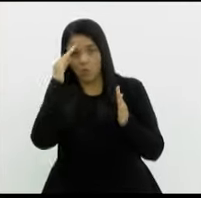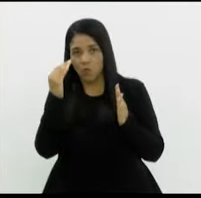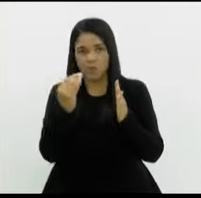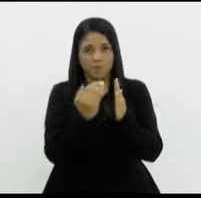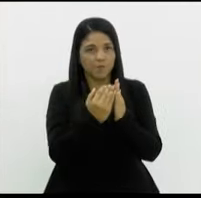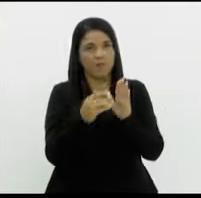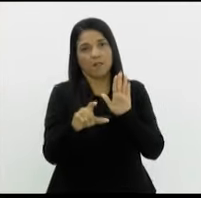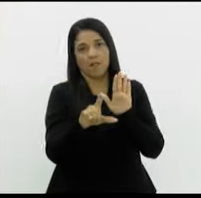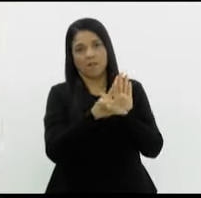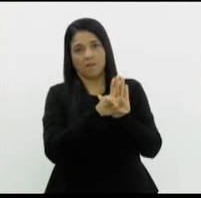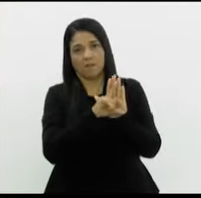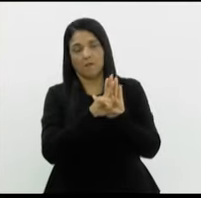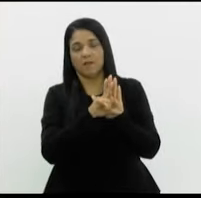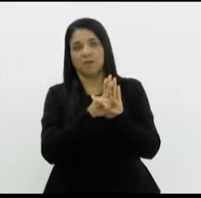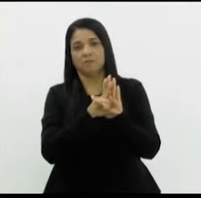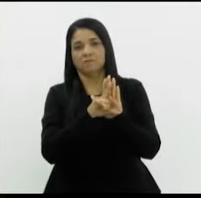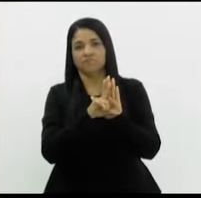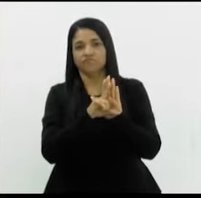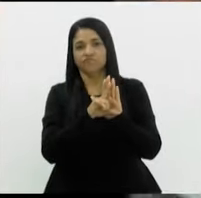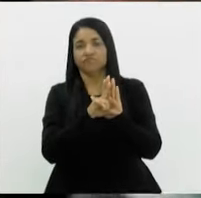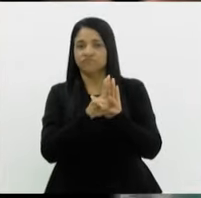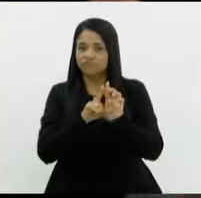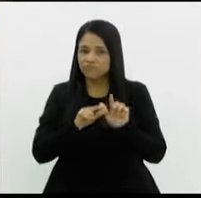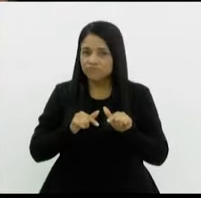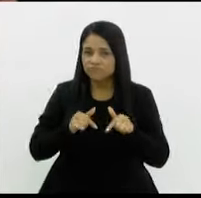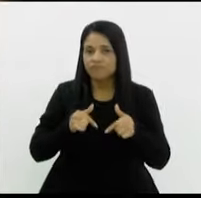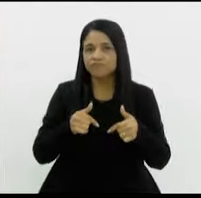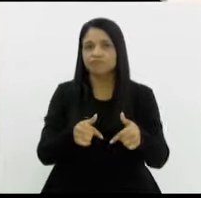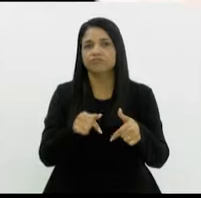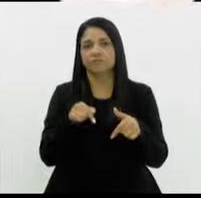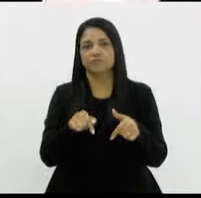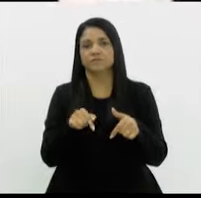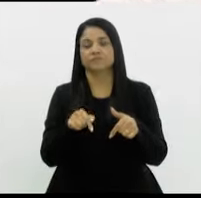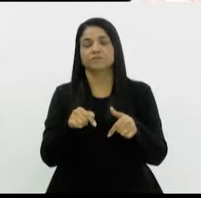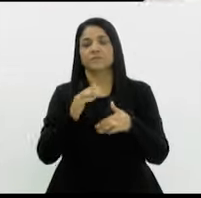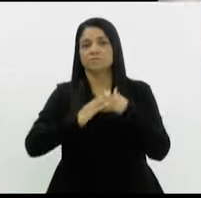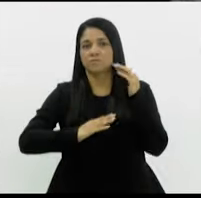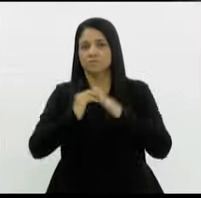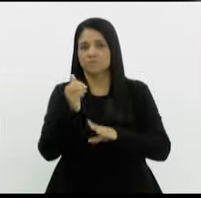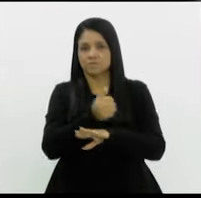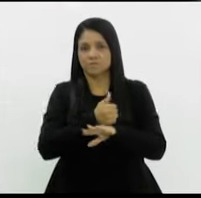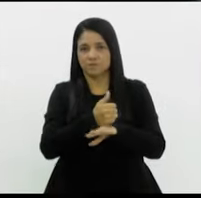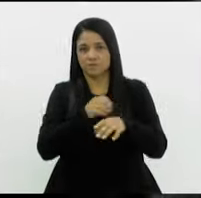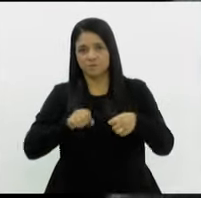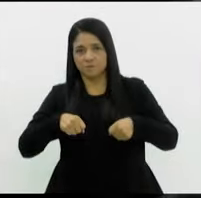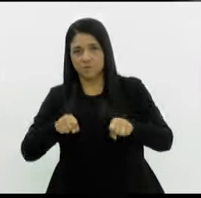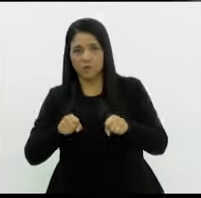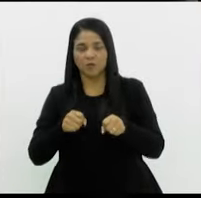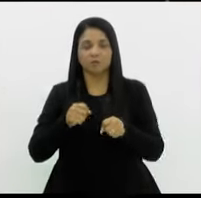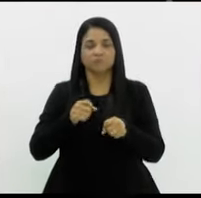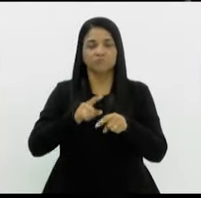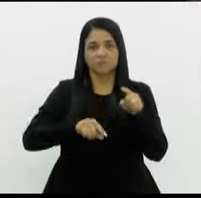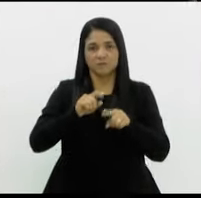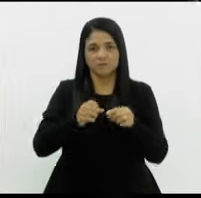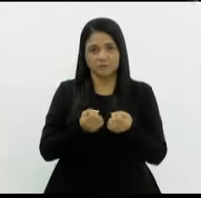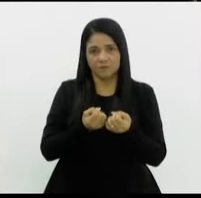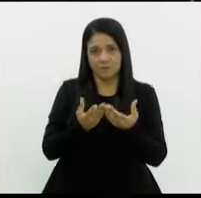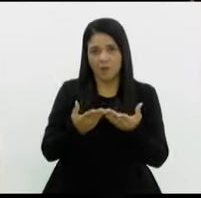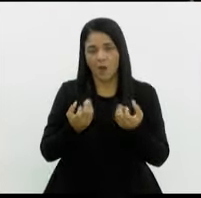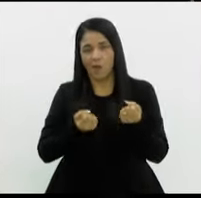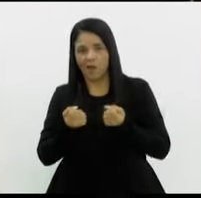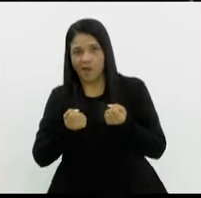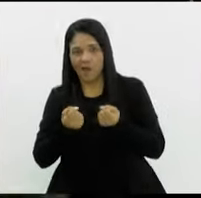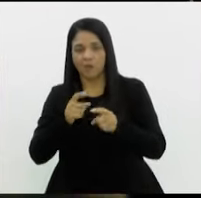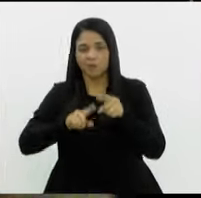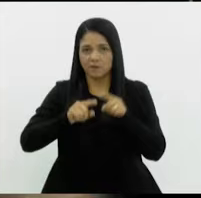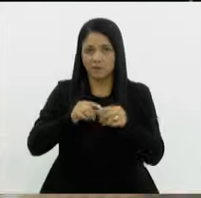que seja efetivamente um cobertor para que essas e esses trabalhadores possam ver a